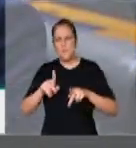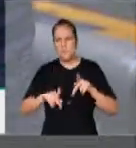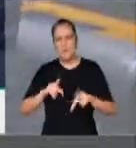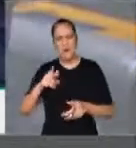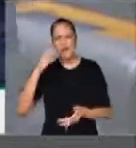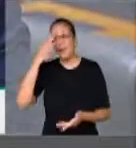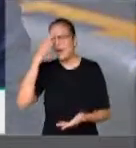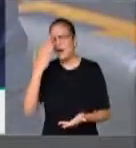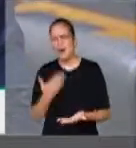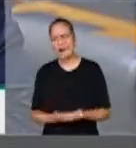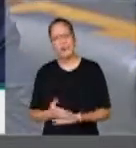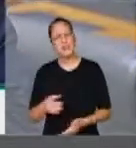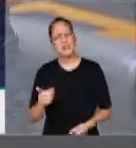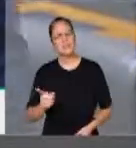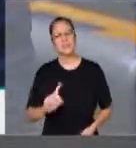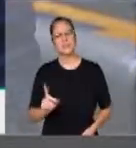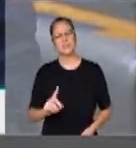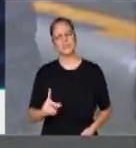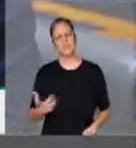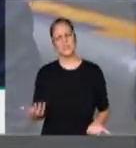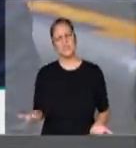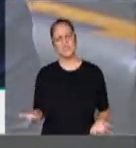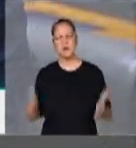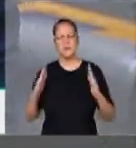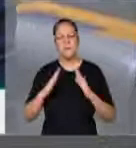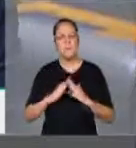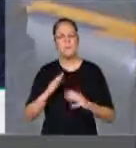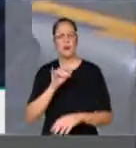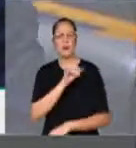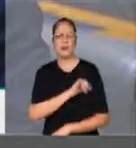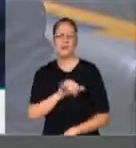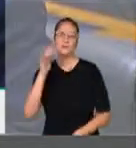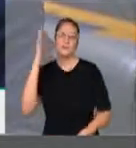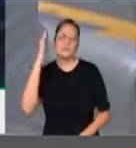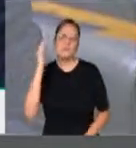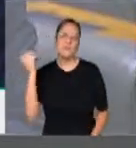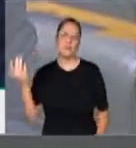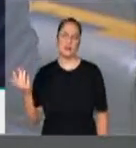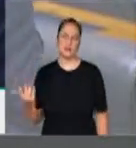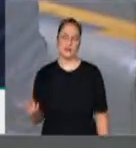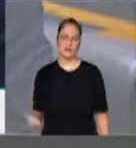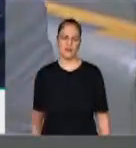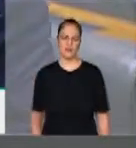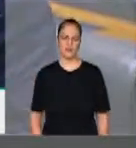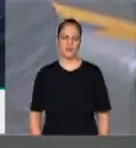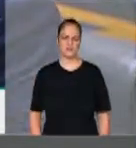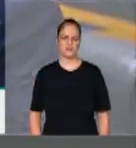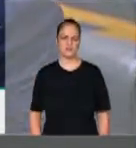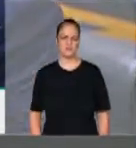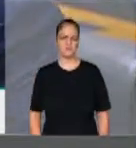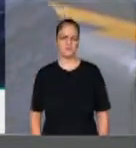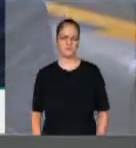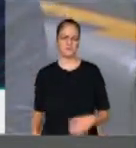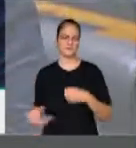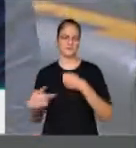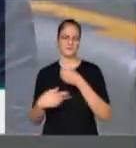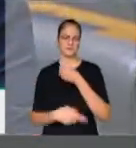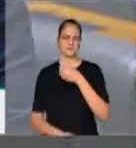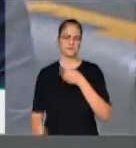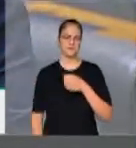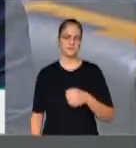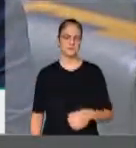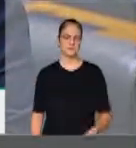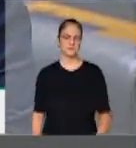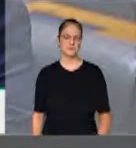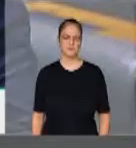presidente. E o senhor sabe por quê? Porque nós, do Rio de Janeiro... Só mais um minuto, senhor presidente.